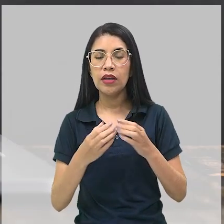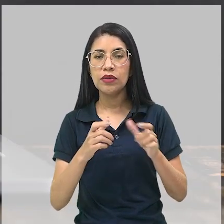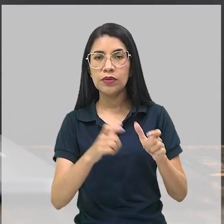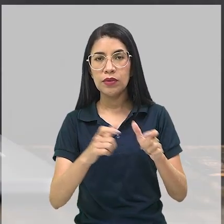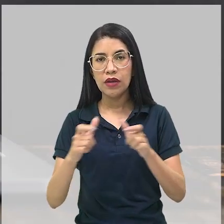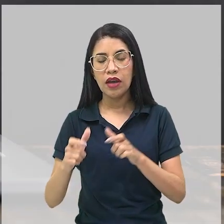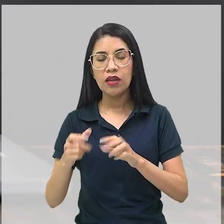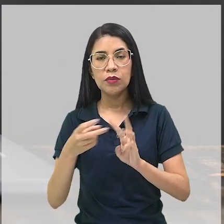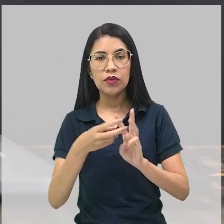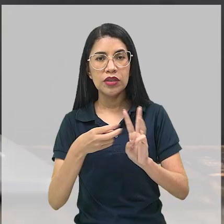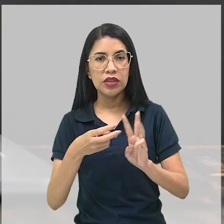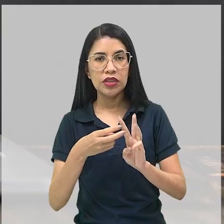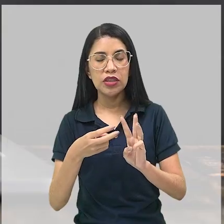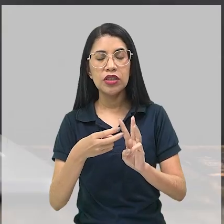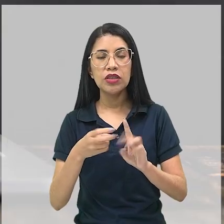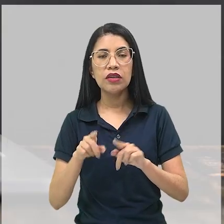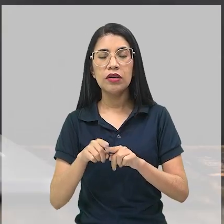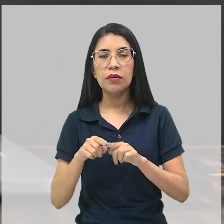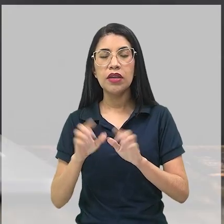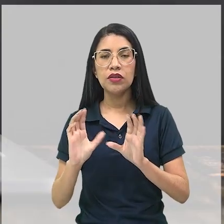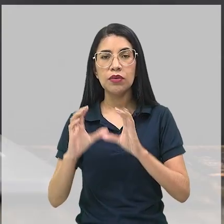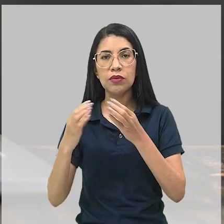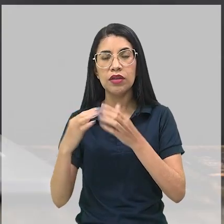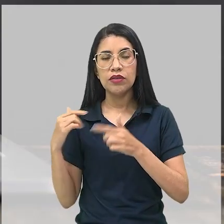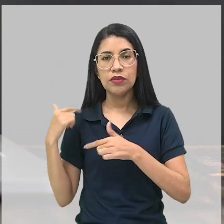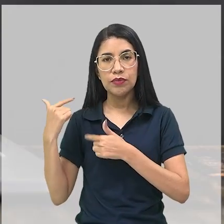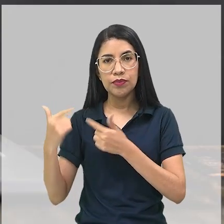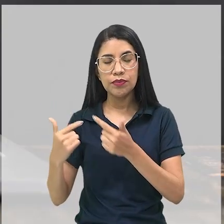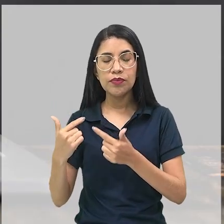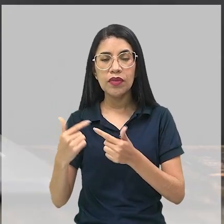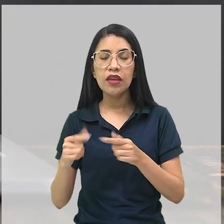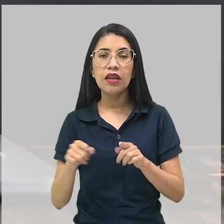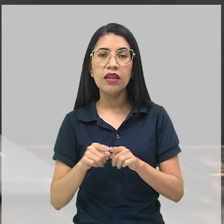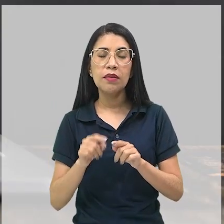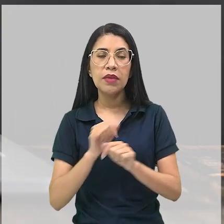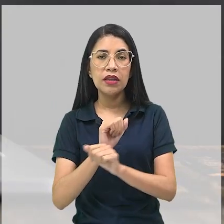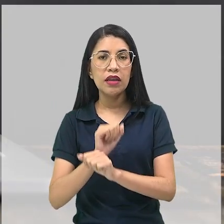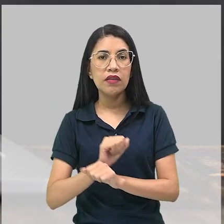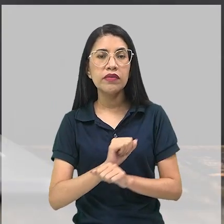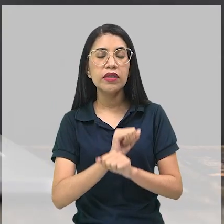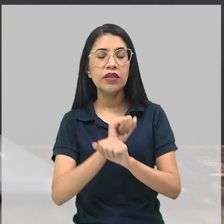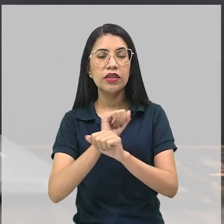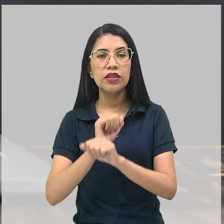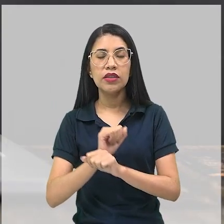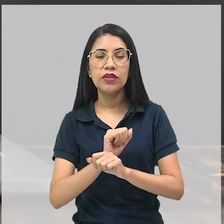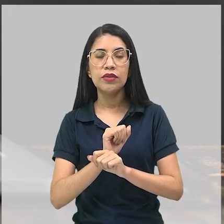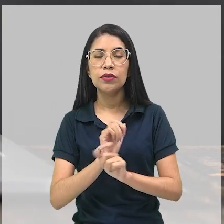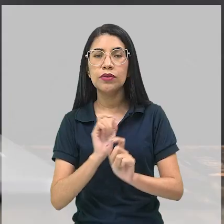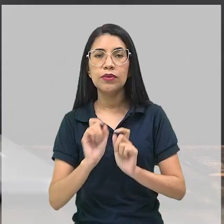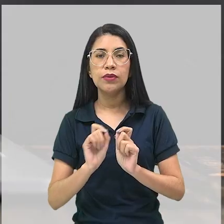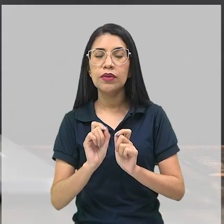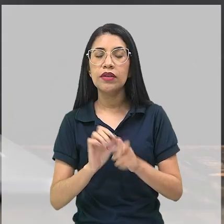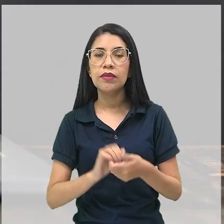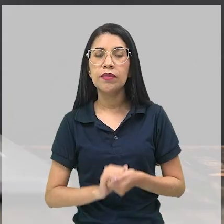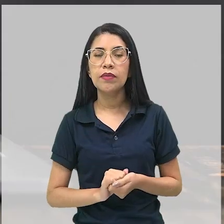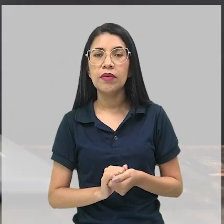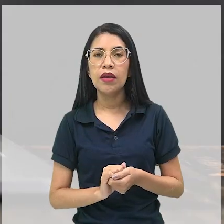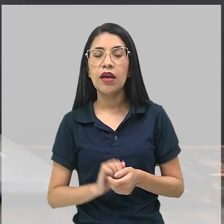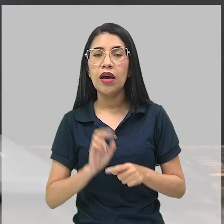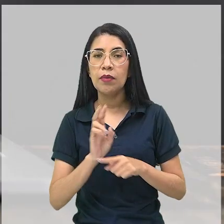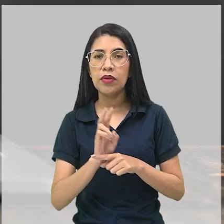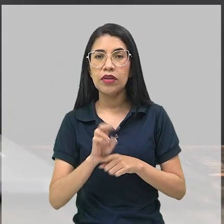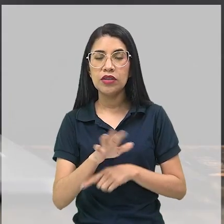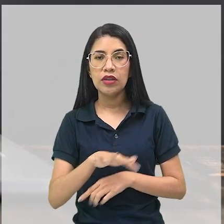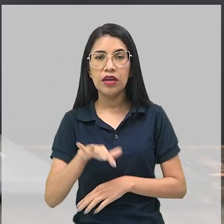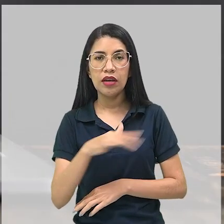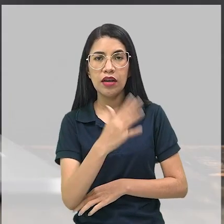povos originários, comunidades tradicionais, além de ser uma defensora incansável na integridade da floresta e dos